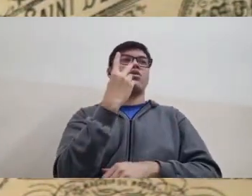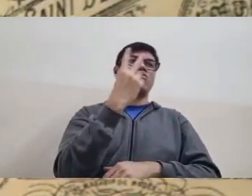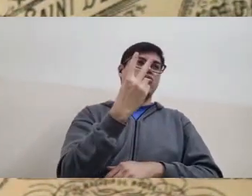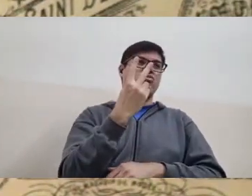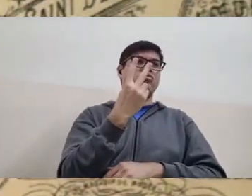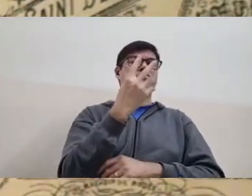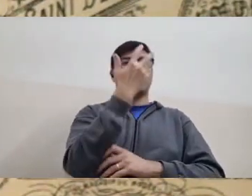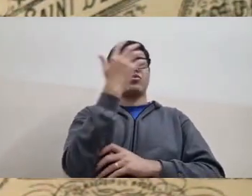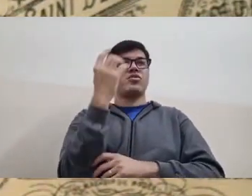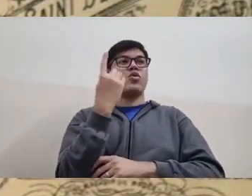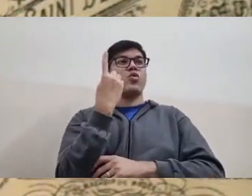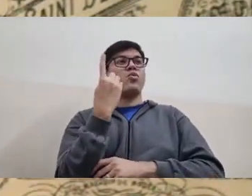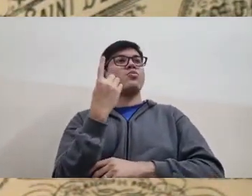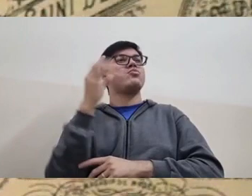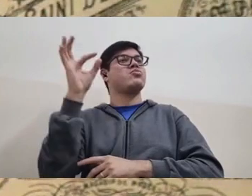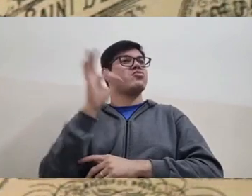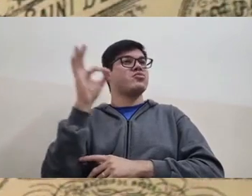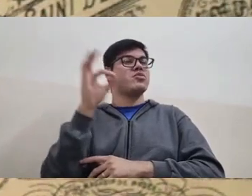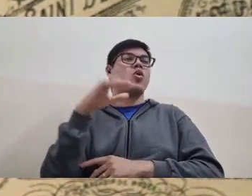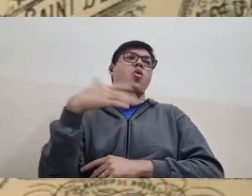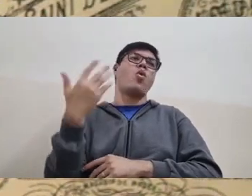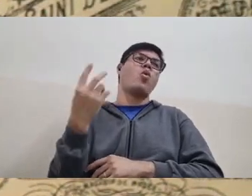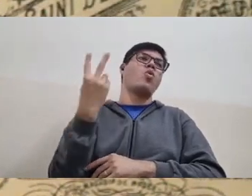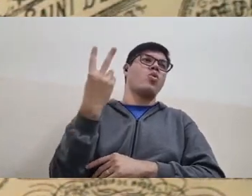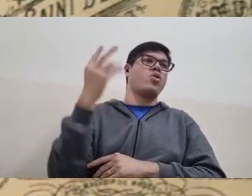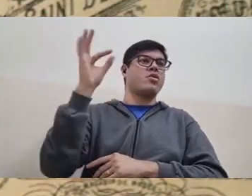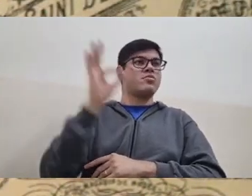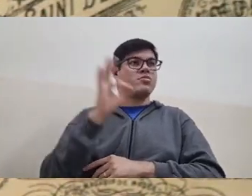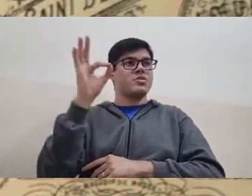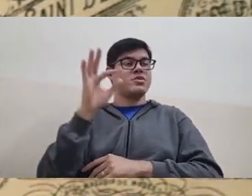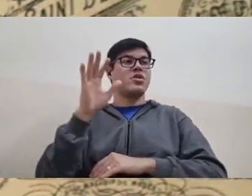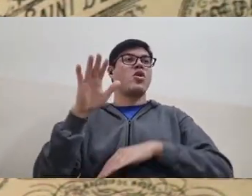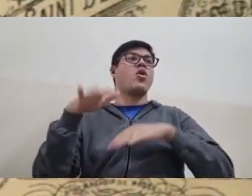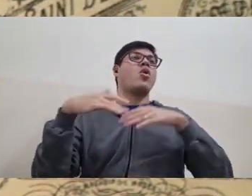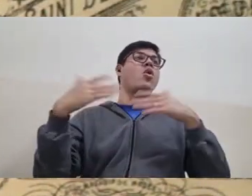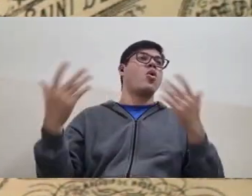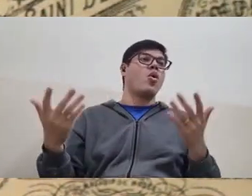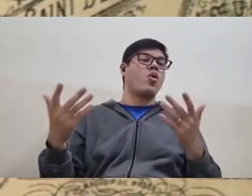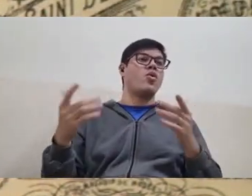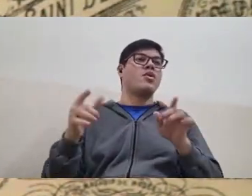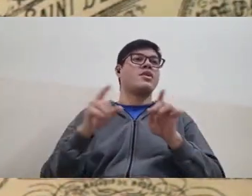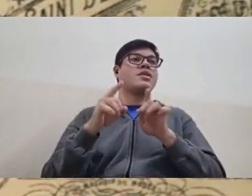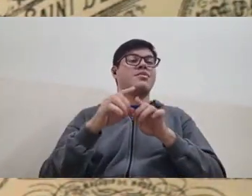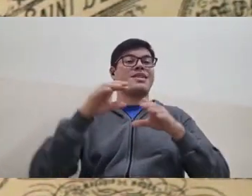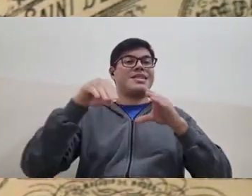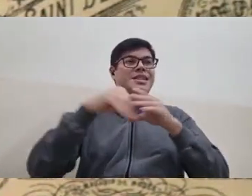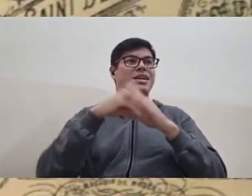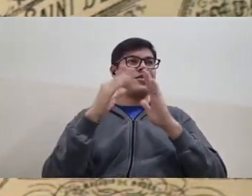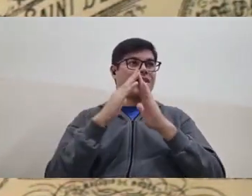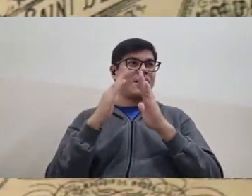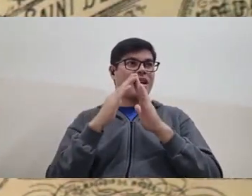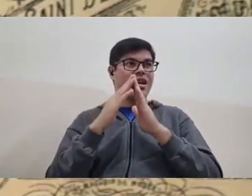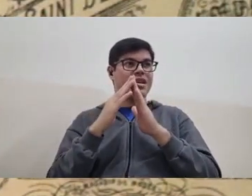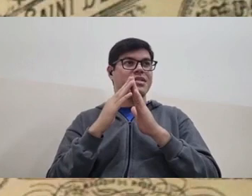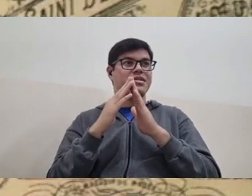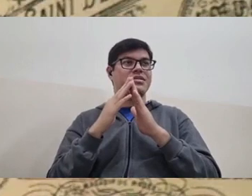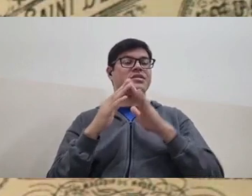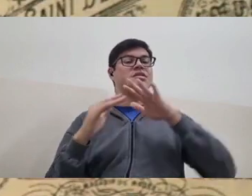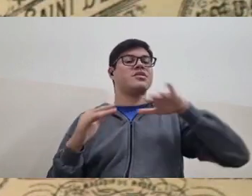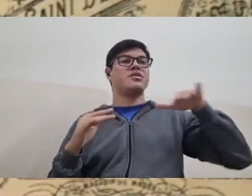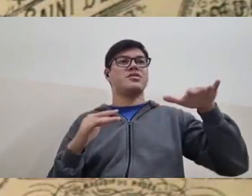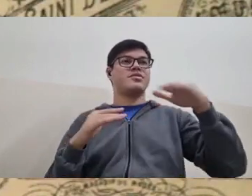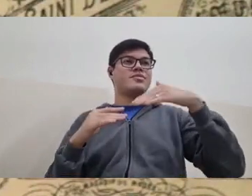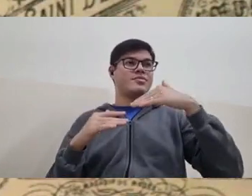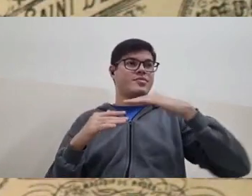uma ou duas, era 1% ou 2%. Área permeável dentro do seu imóvel, 2%. Deixar um espacinho de terra